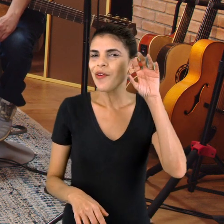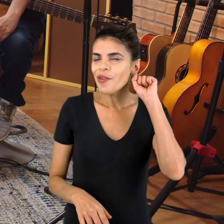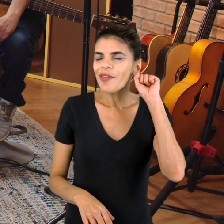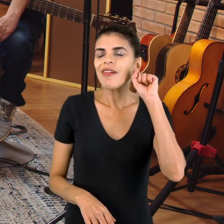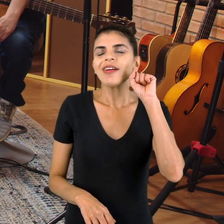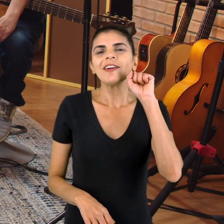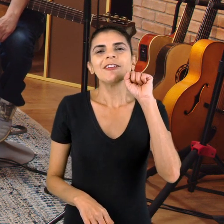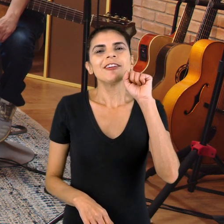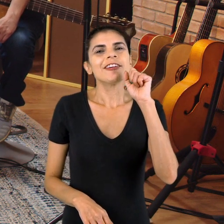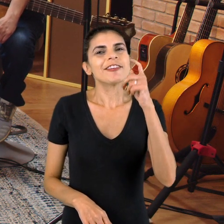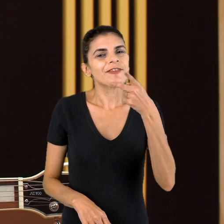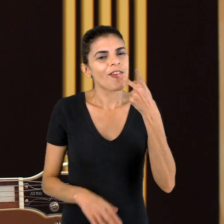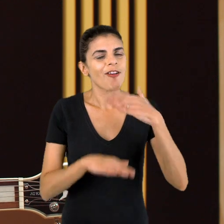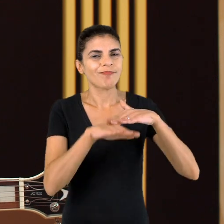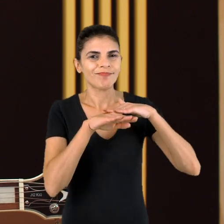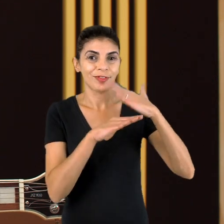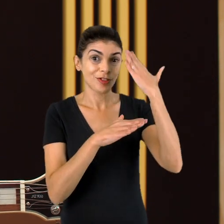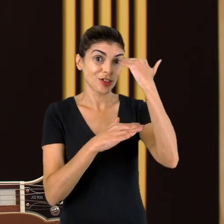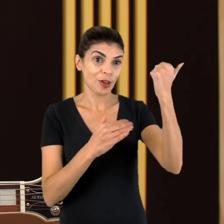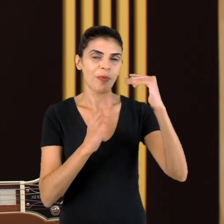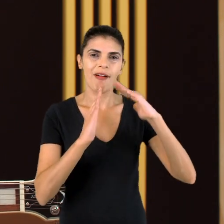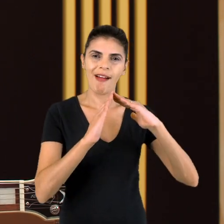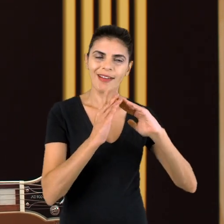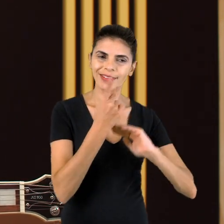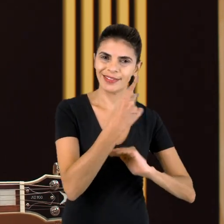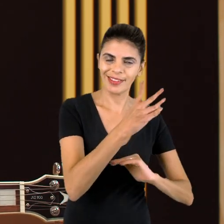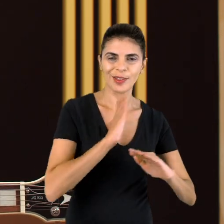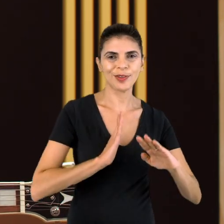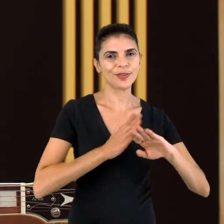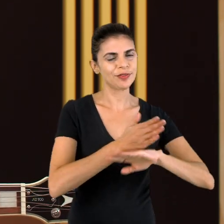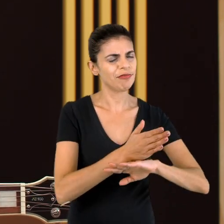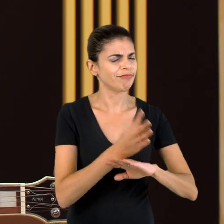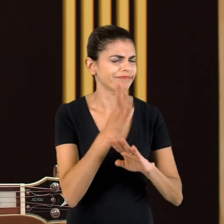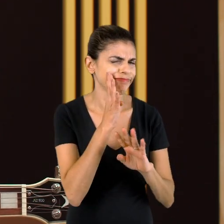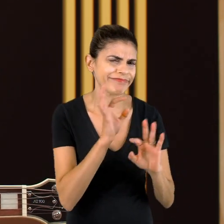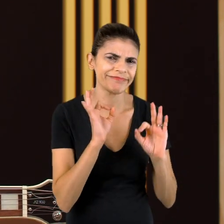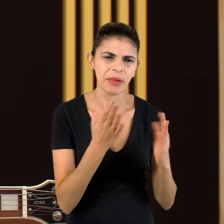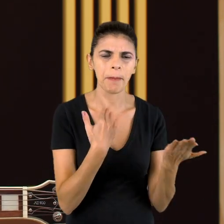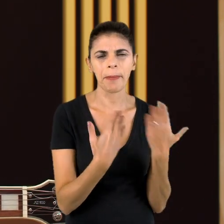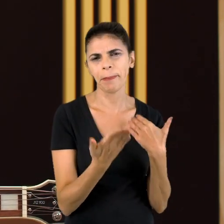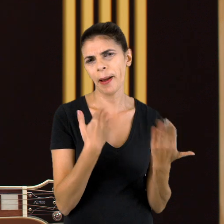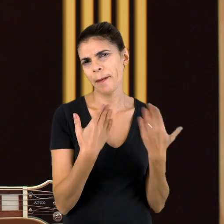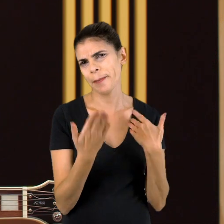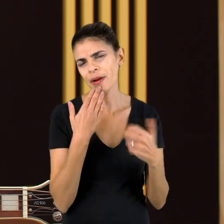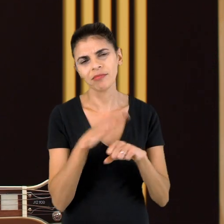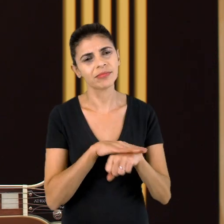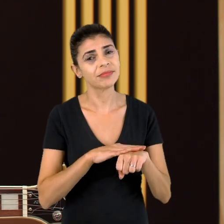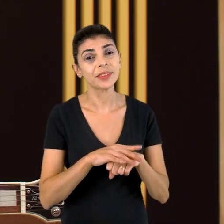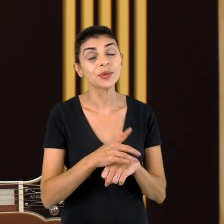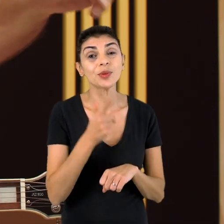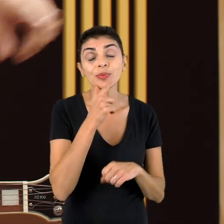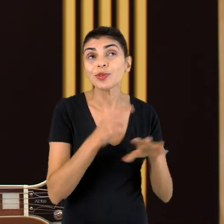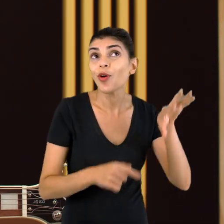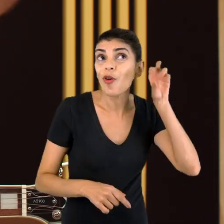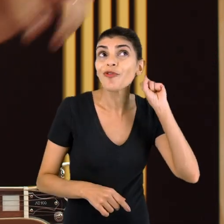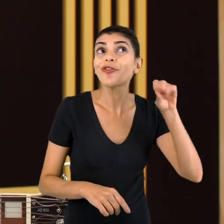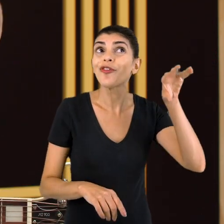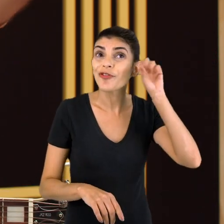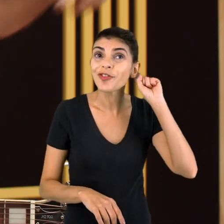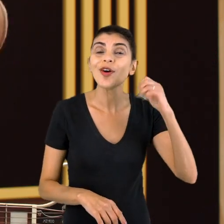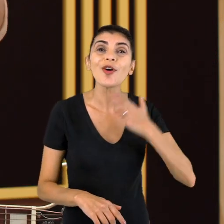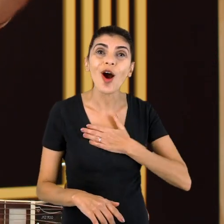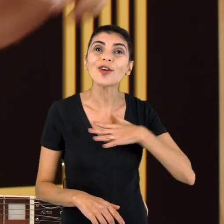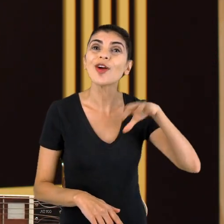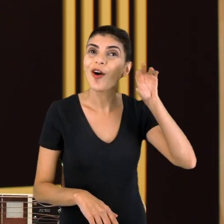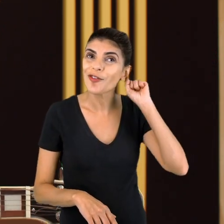ele me chamou lá na casa dele, aí, pô, foi um barato para ouvir. Aí ele falou, cara, não estou conseguindo parar de ouvir essa faixa,